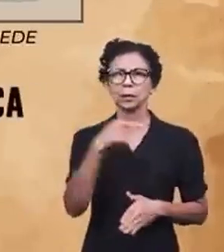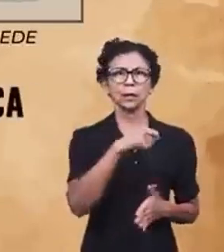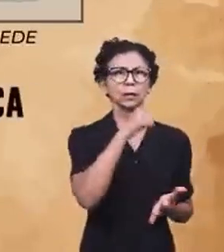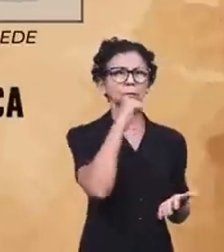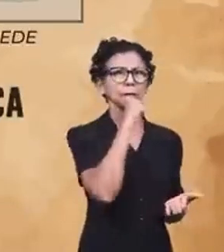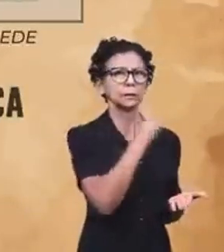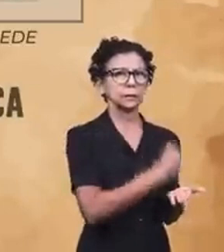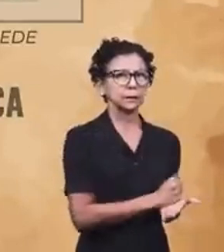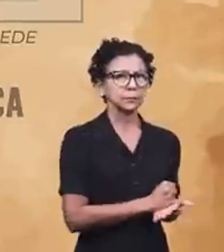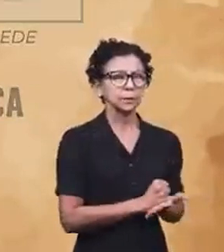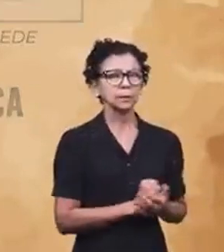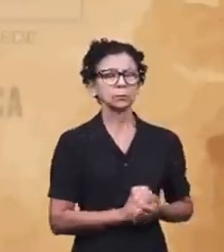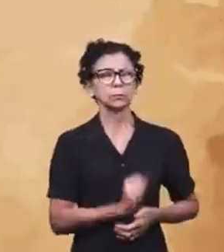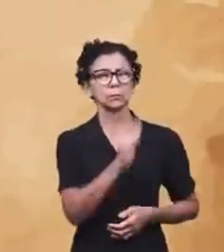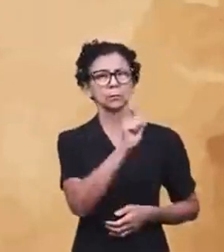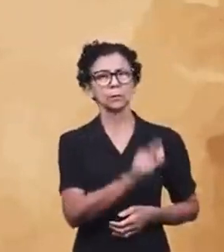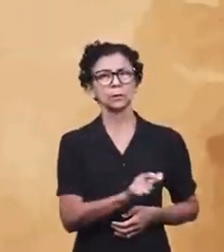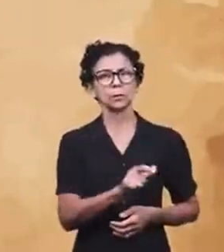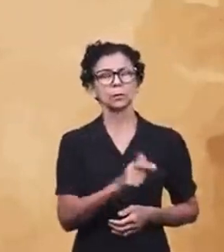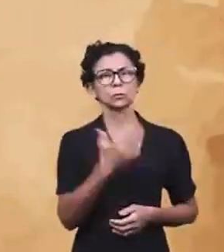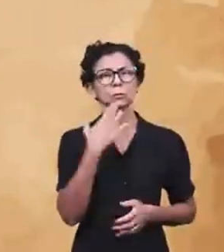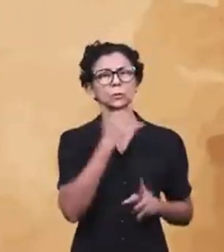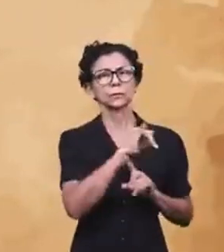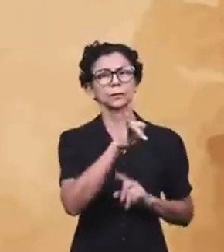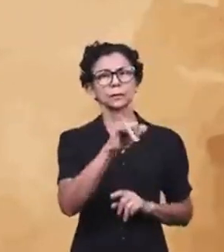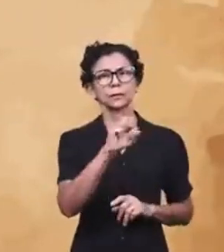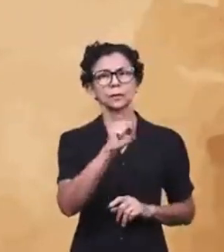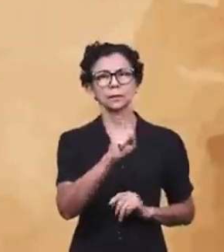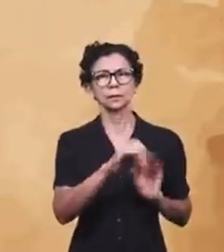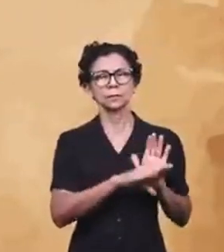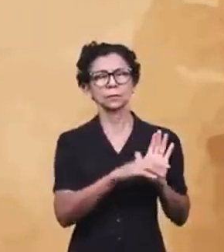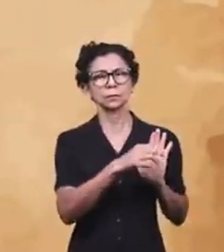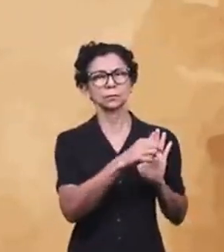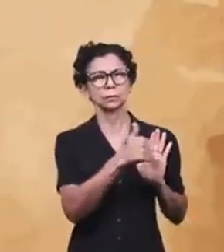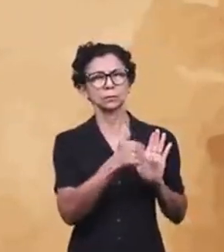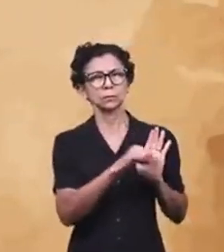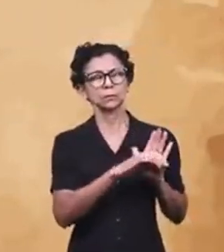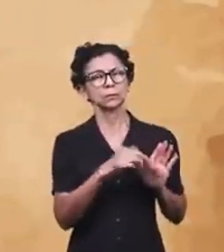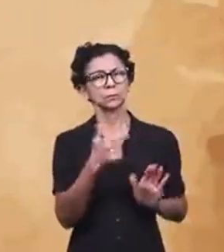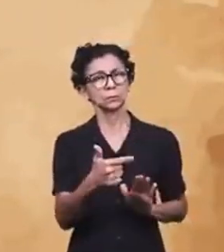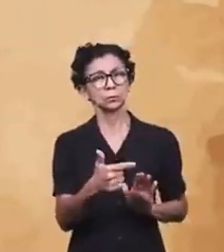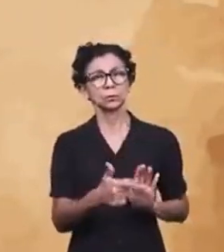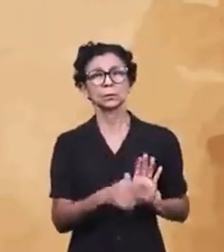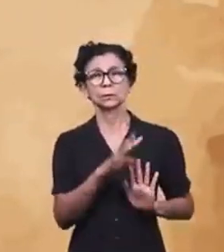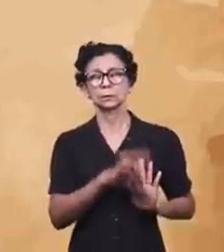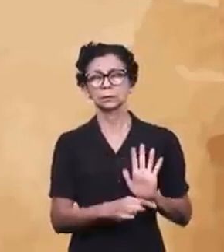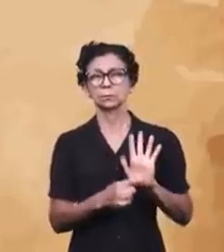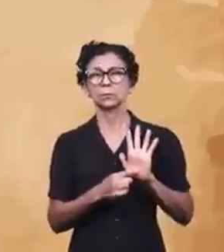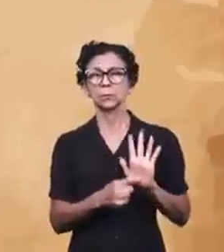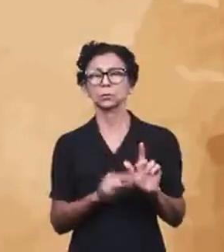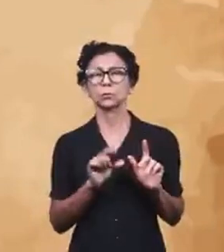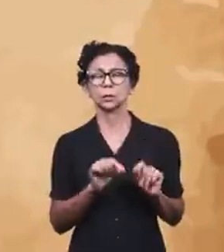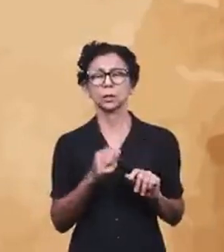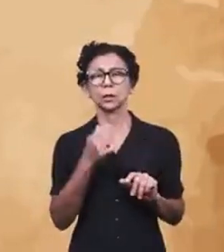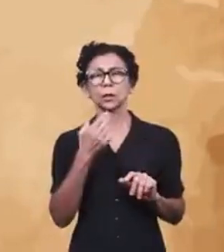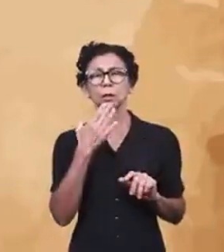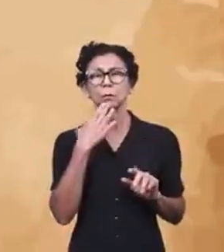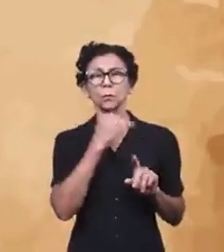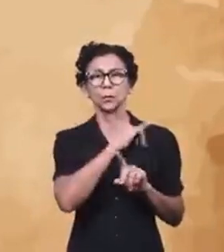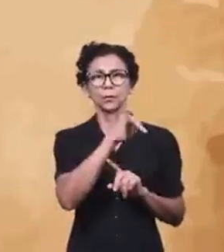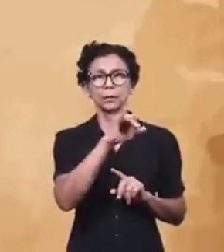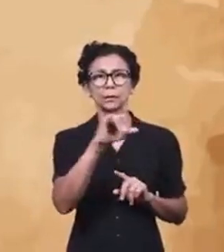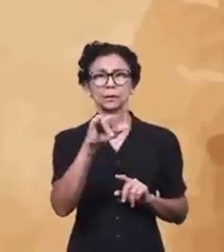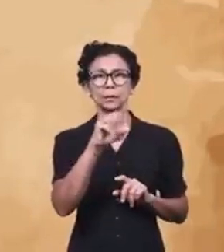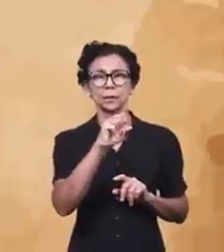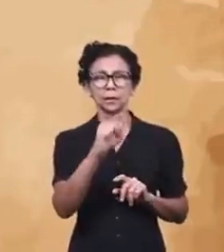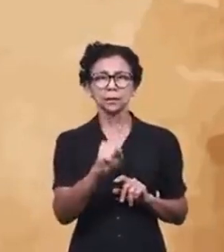no capítulo 11, verso 2. Neste texto bíblico, Isaías profetizou sobre as 7 operações do